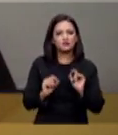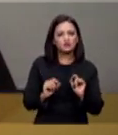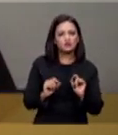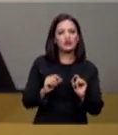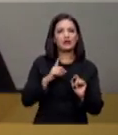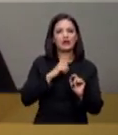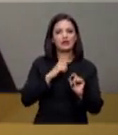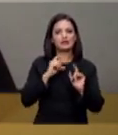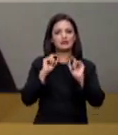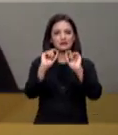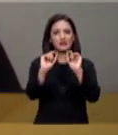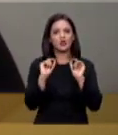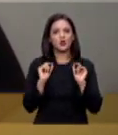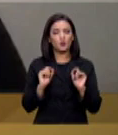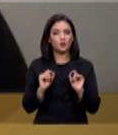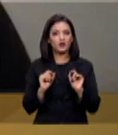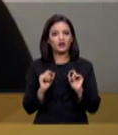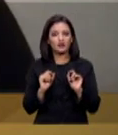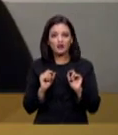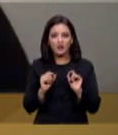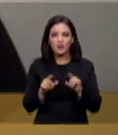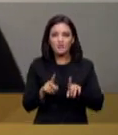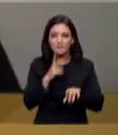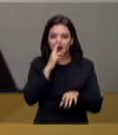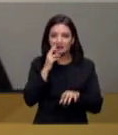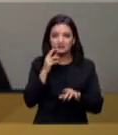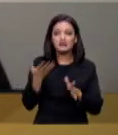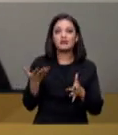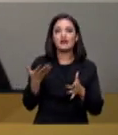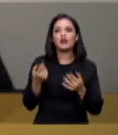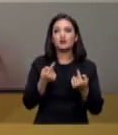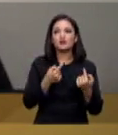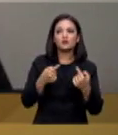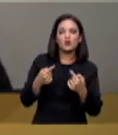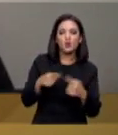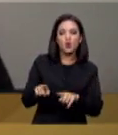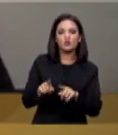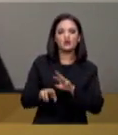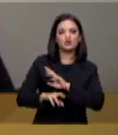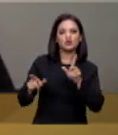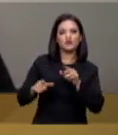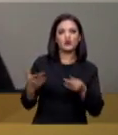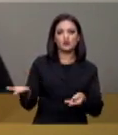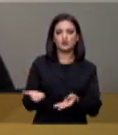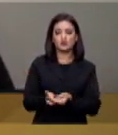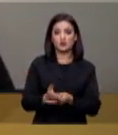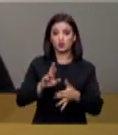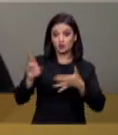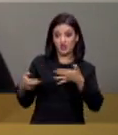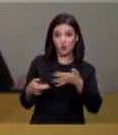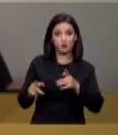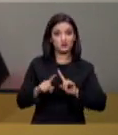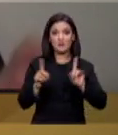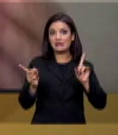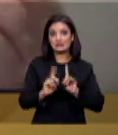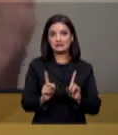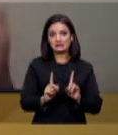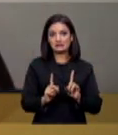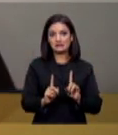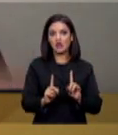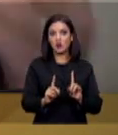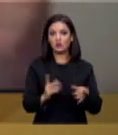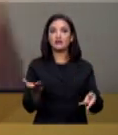não conheço o Instituto da Fungibilidade das Ações Originárias que aportam no Supremo Tribunal Federal. Quer dizer, nós